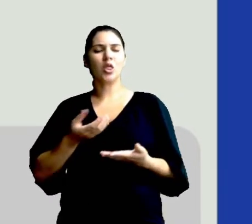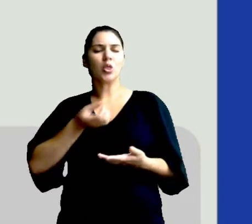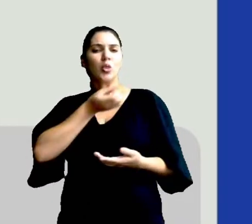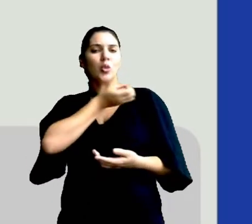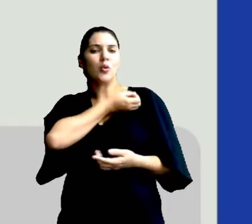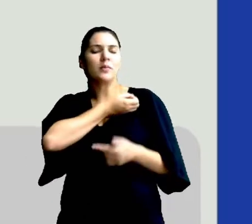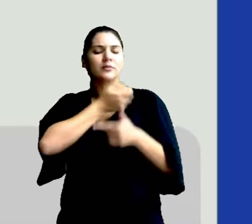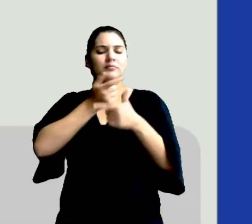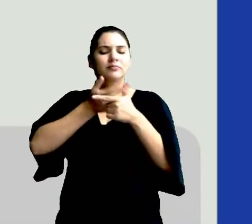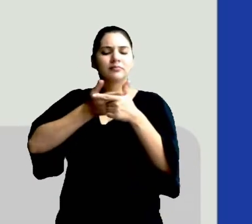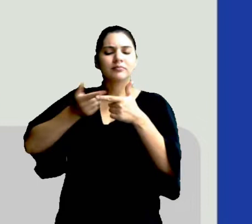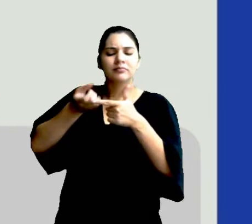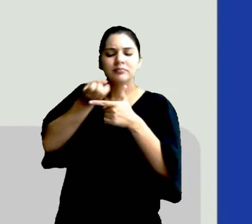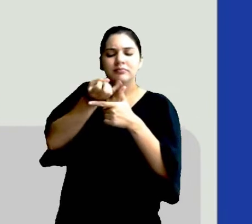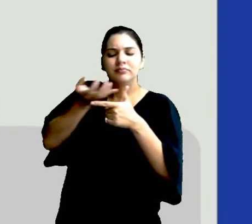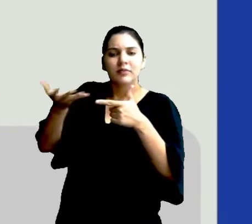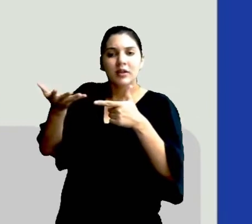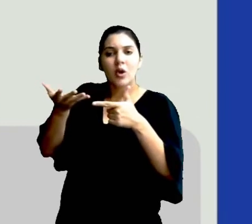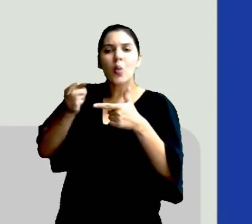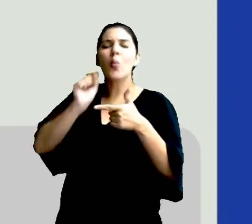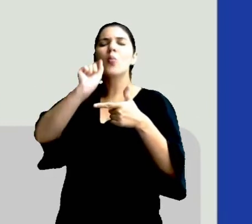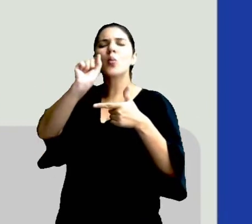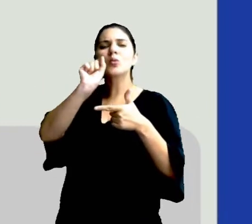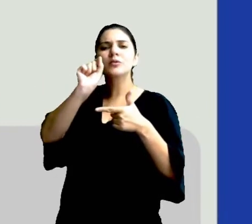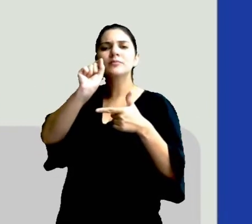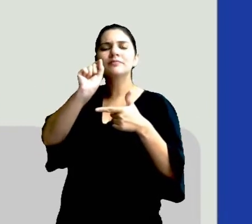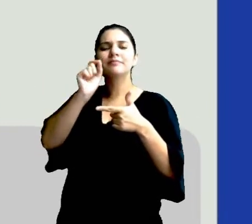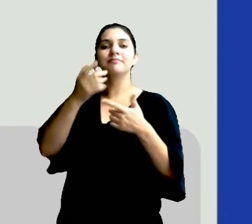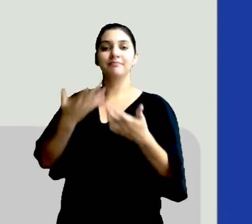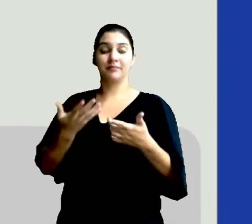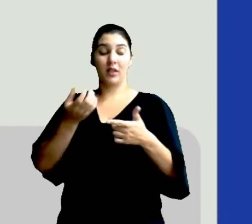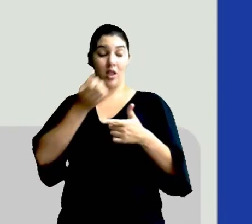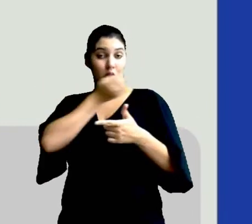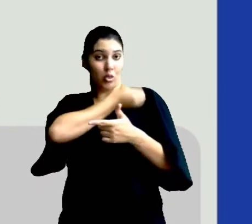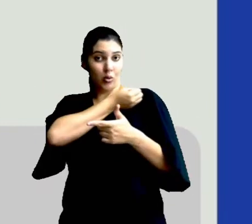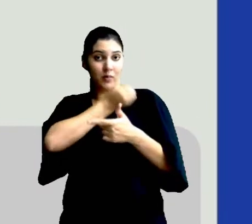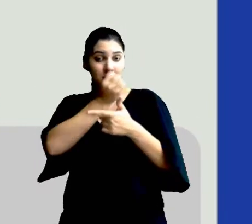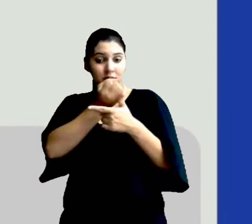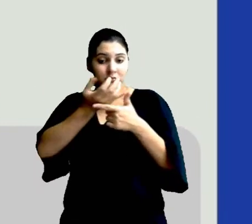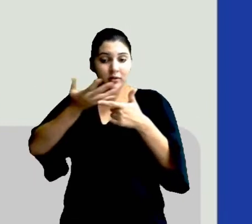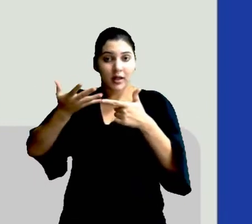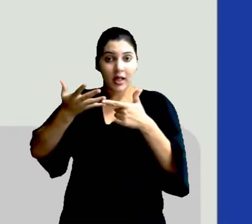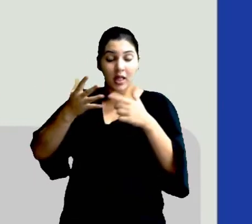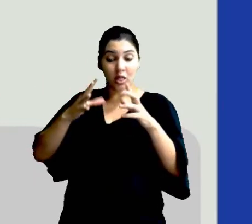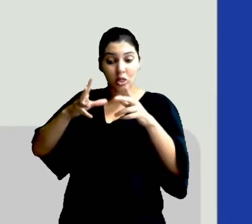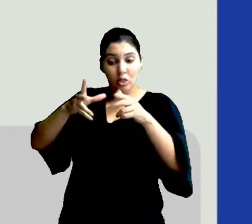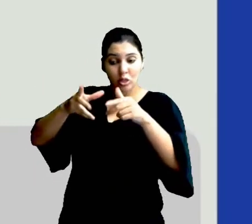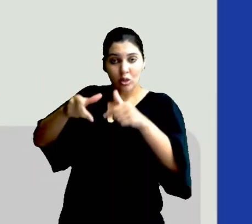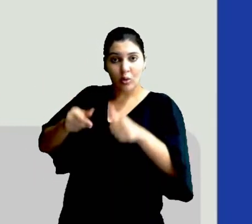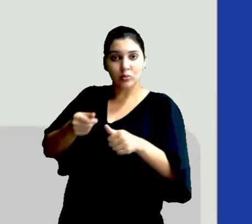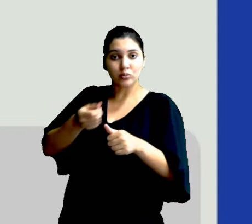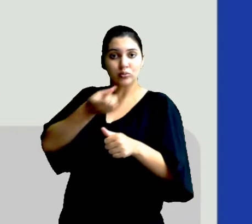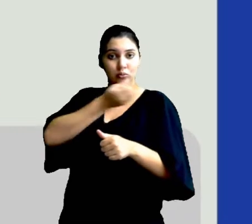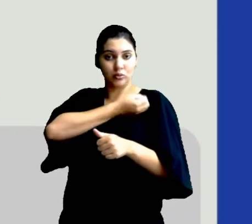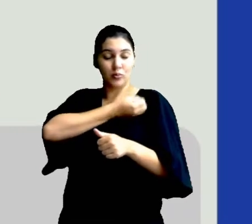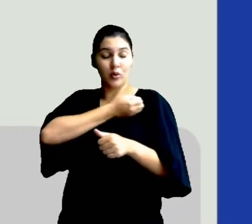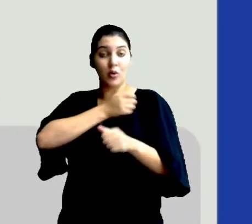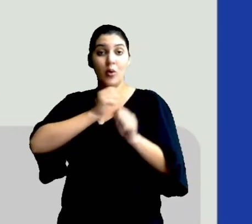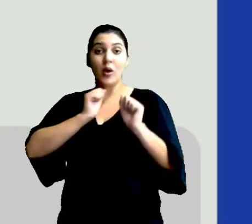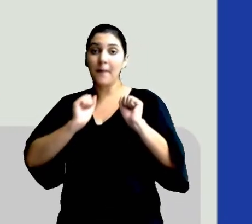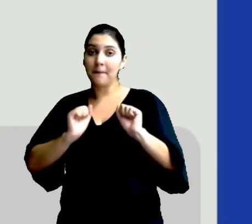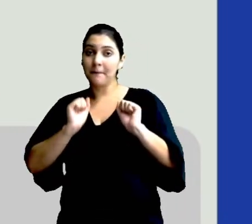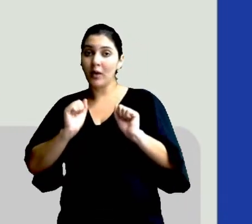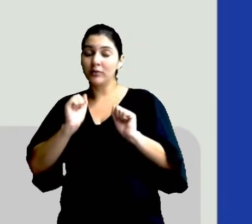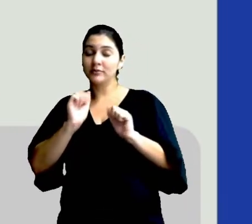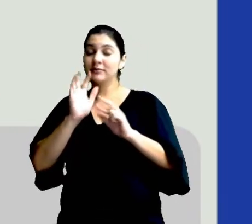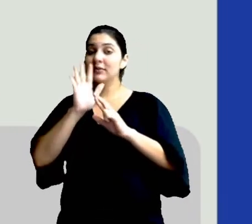Números racionais. O que são esses números racionais? Número racional é todo número que pode ser representado